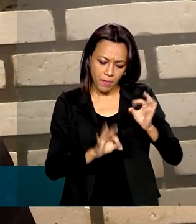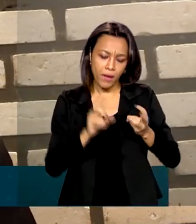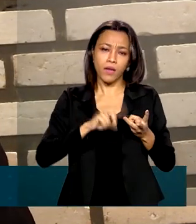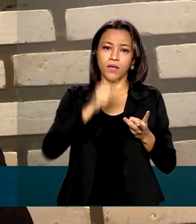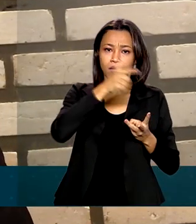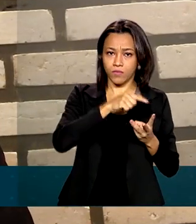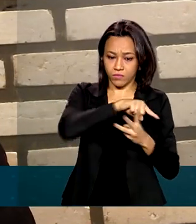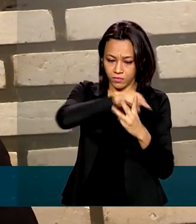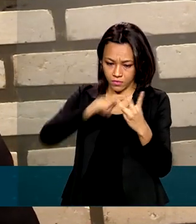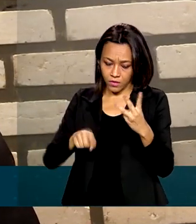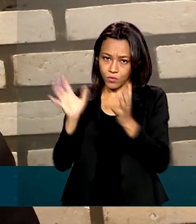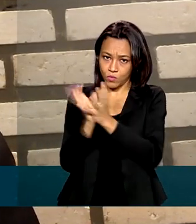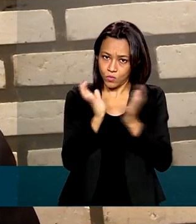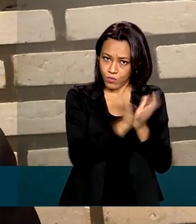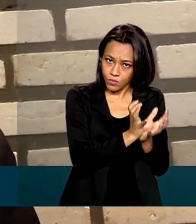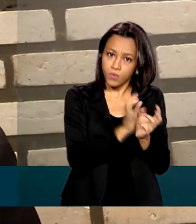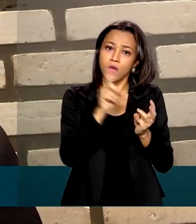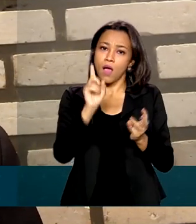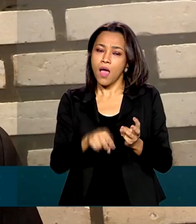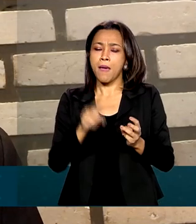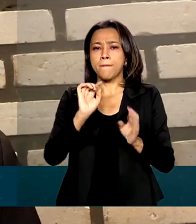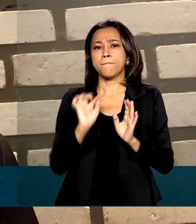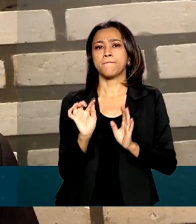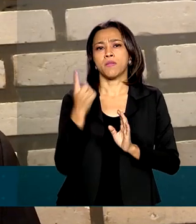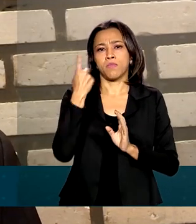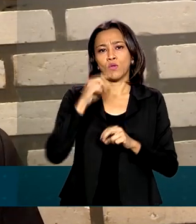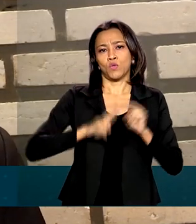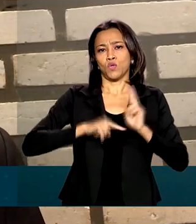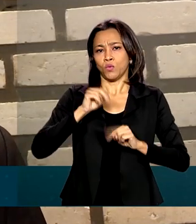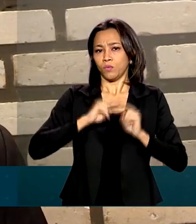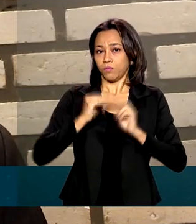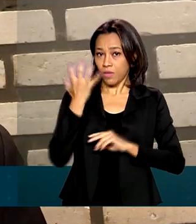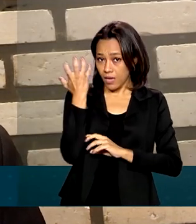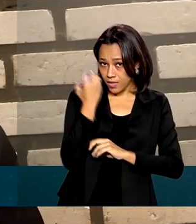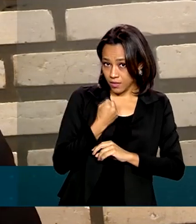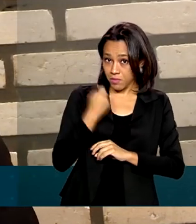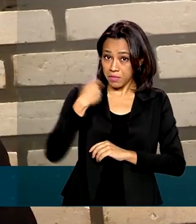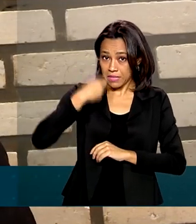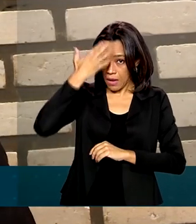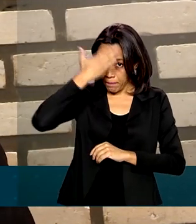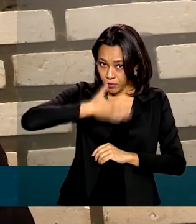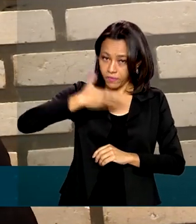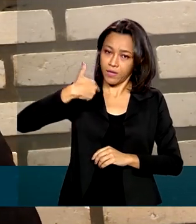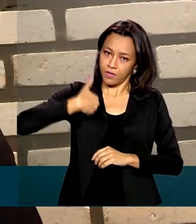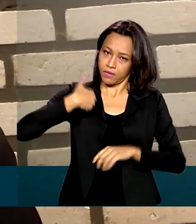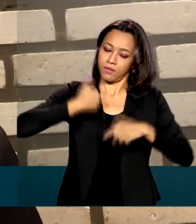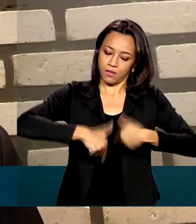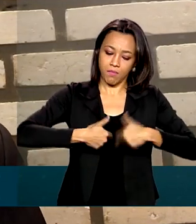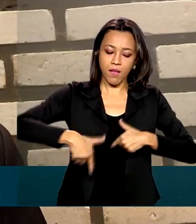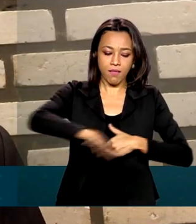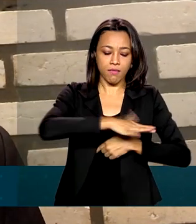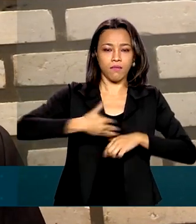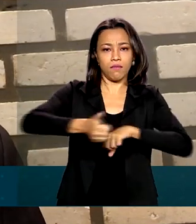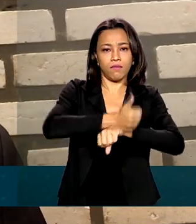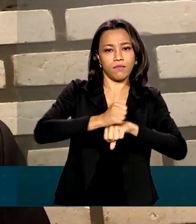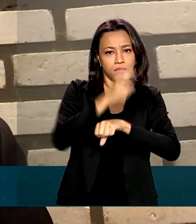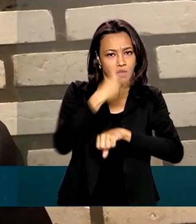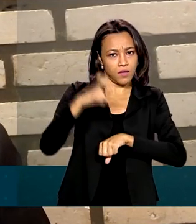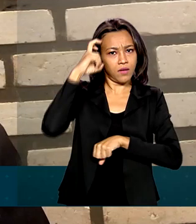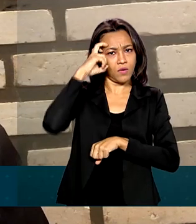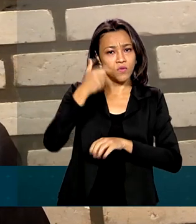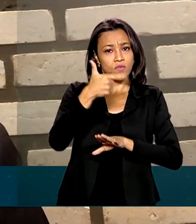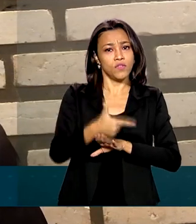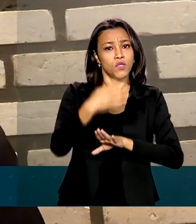o benefício é retroativo a 1º de junho para receber é preciso comprovar atuação no segmento nos 24